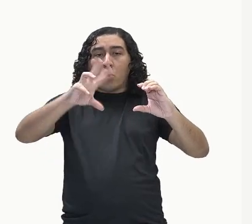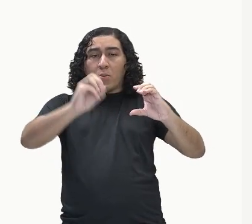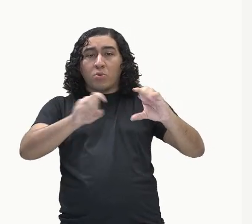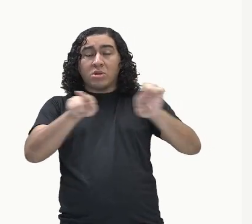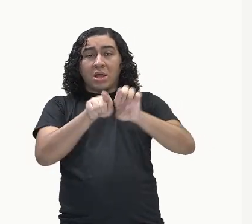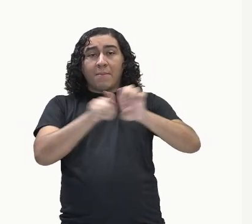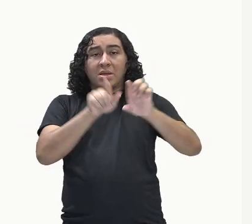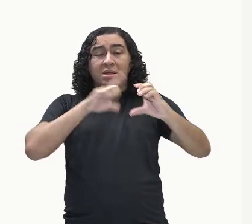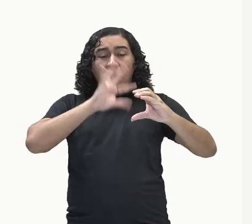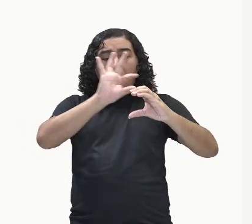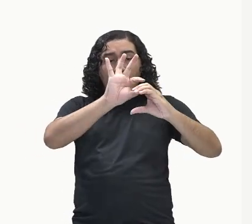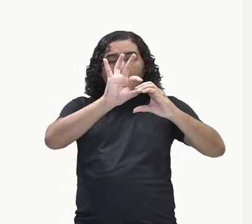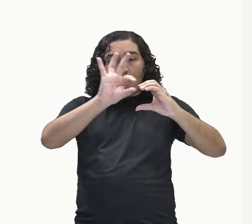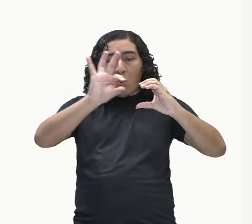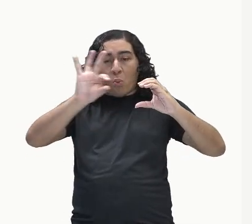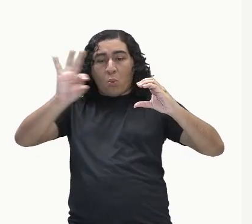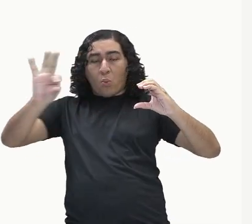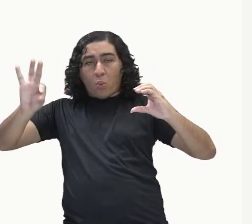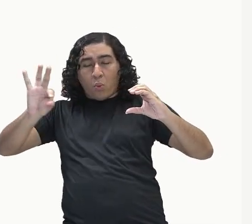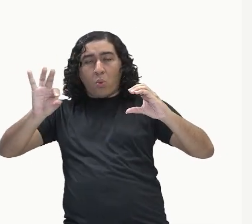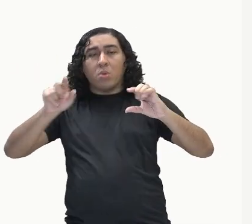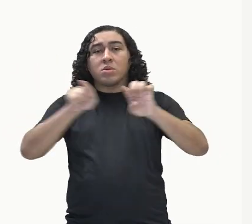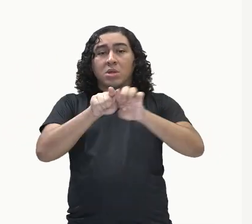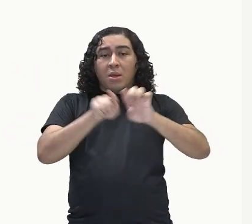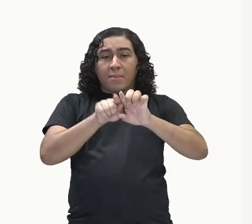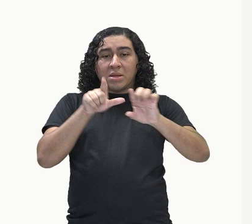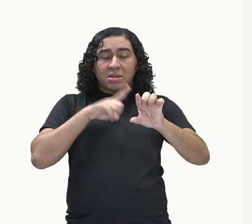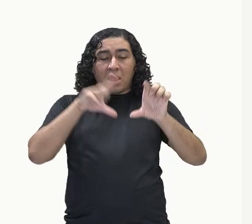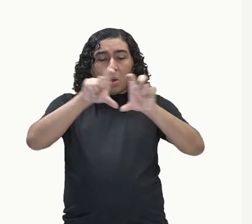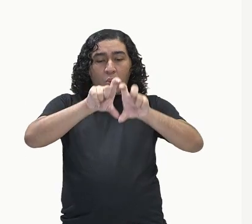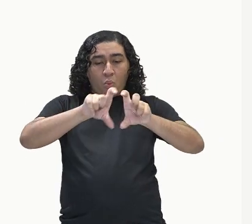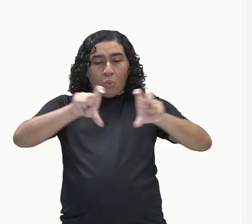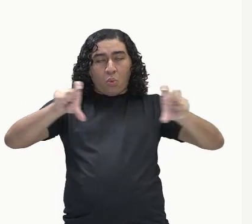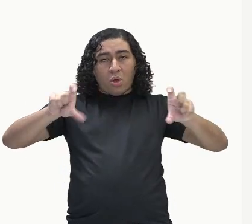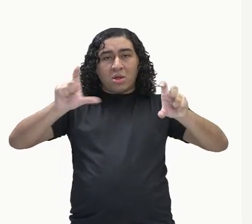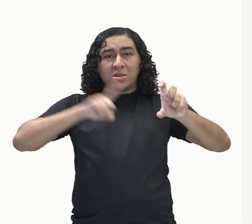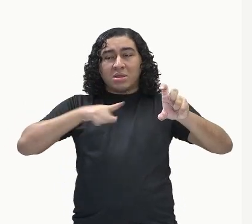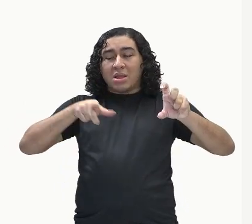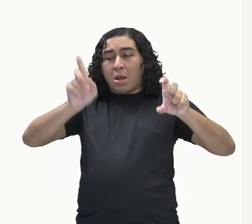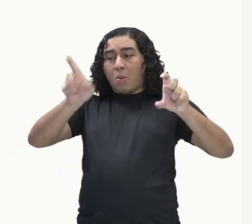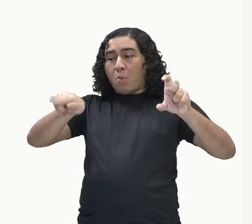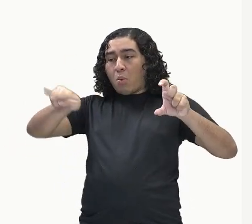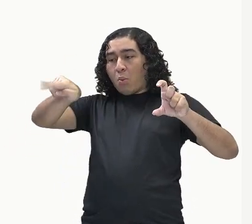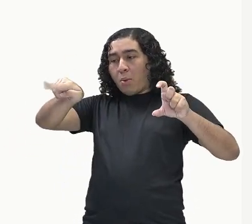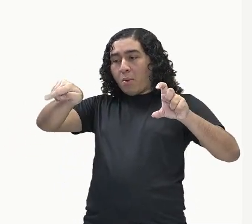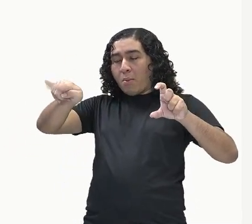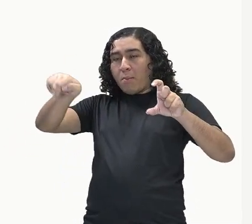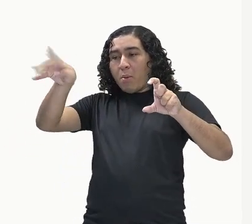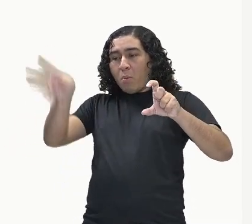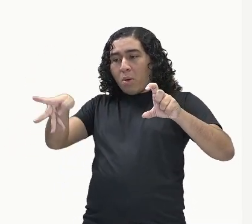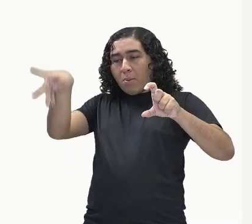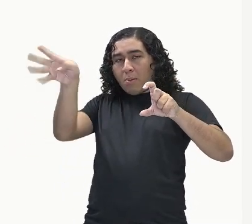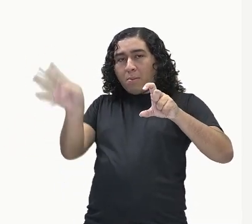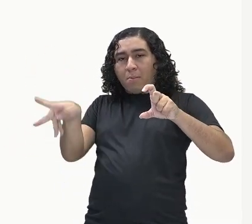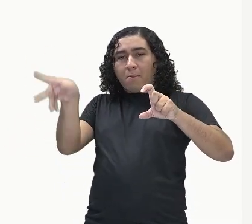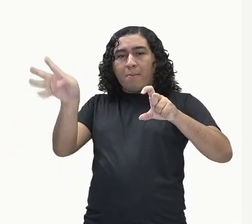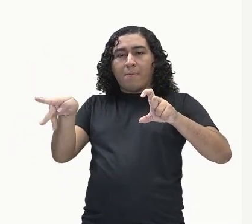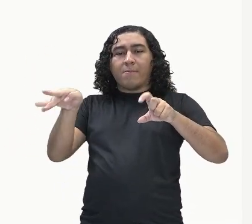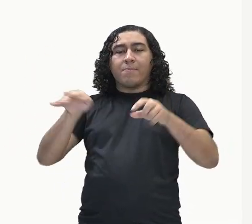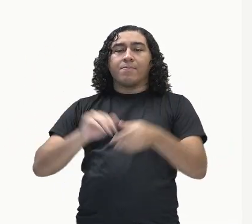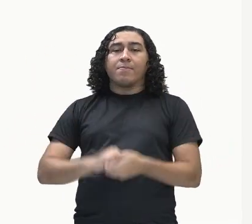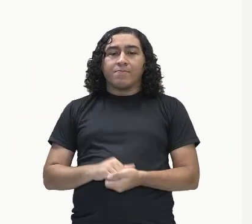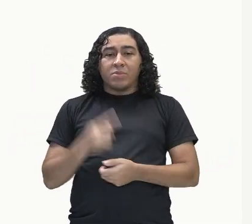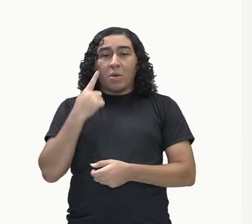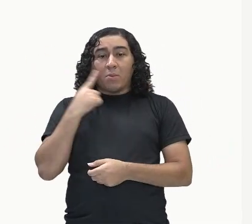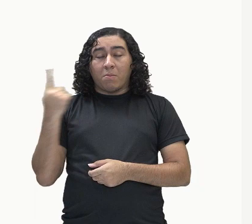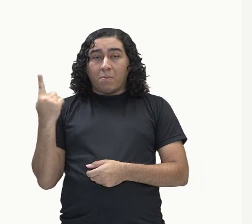celular a membrana celular tem essa estrutura que facilita o processo de locomoção né então a gente